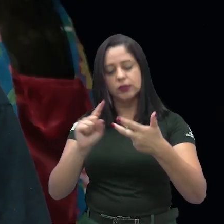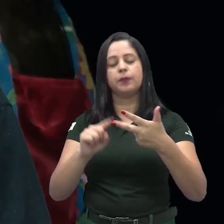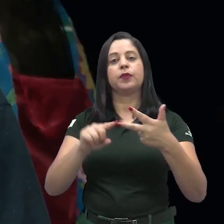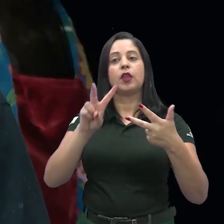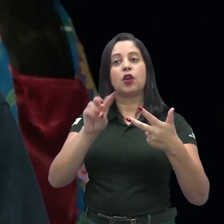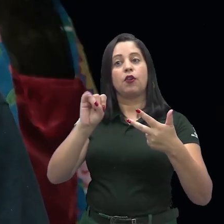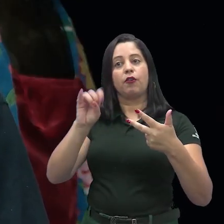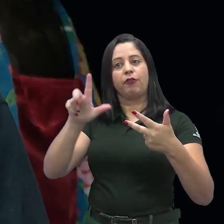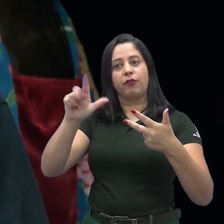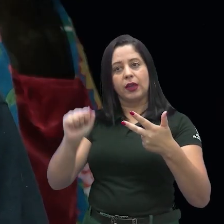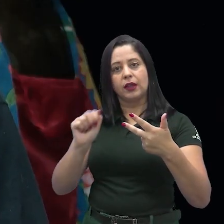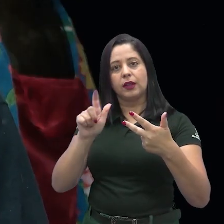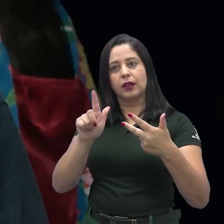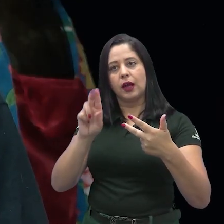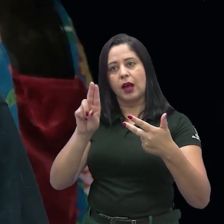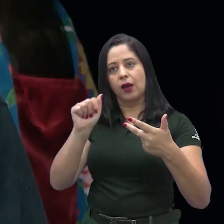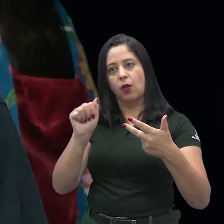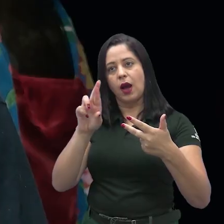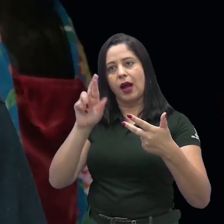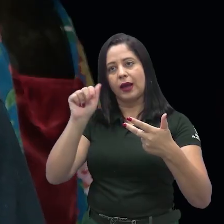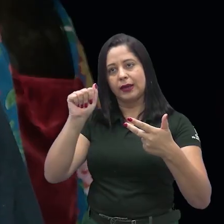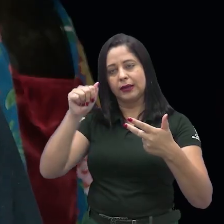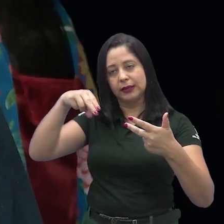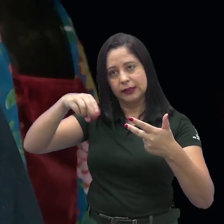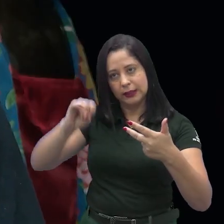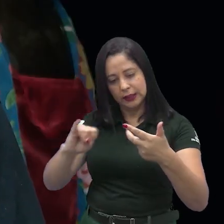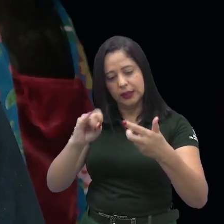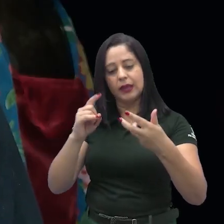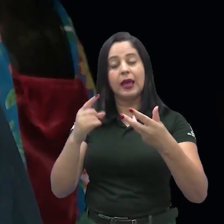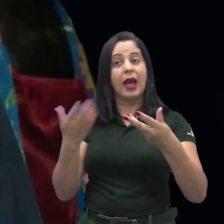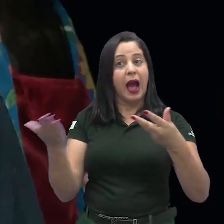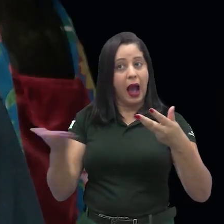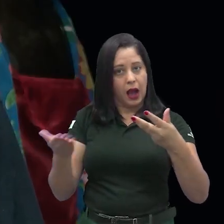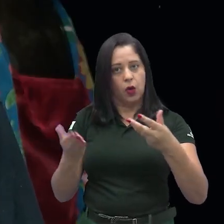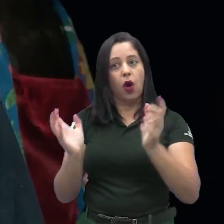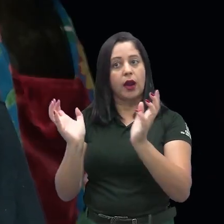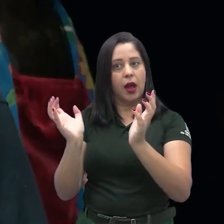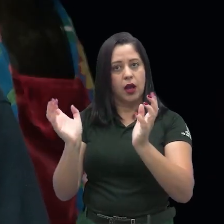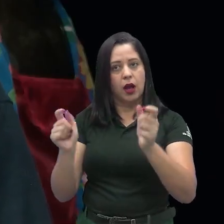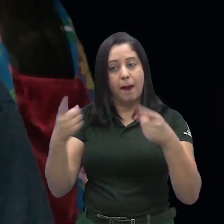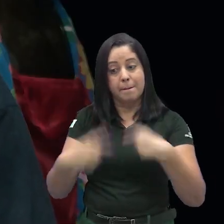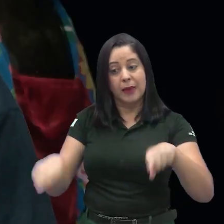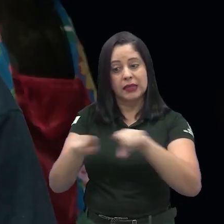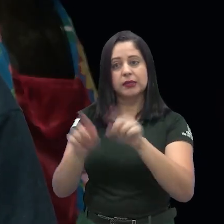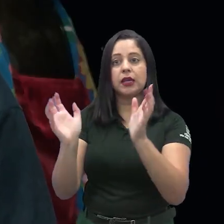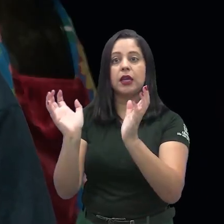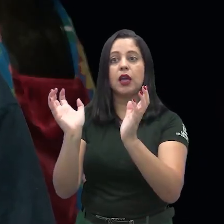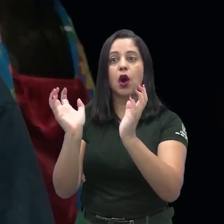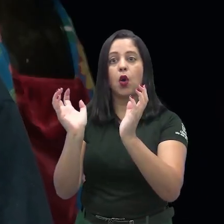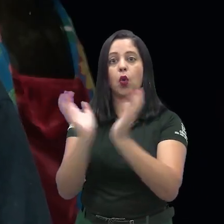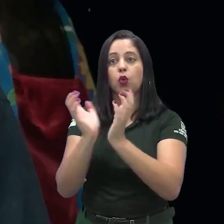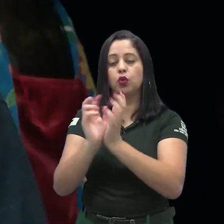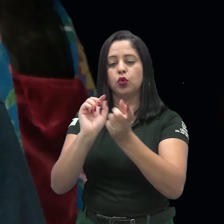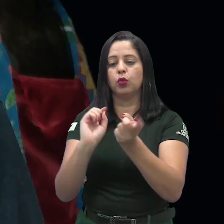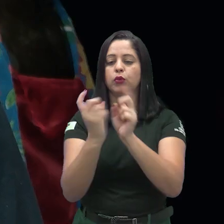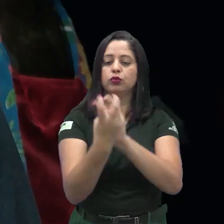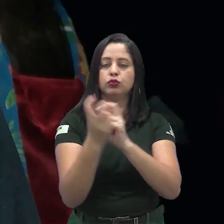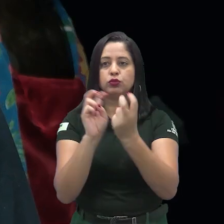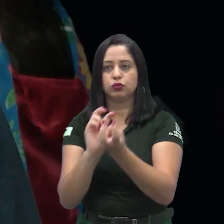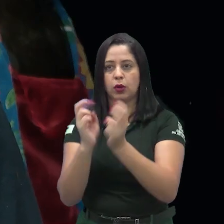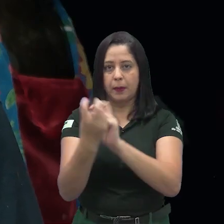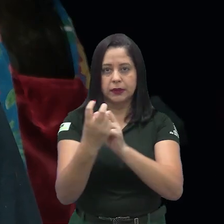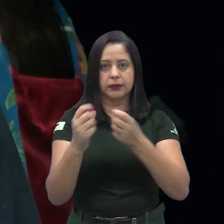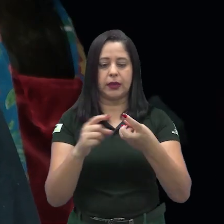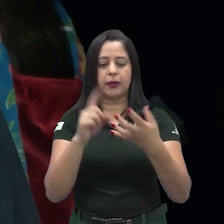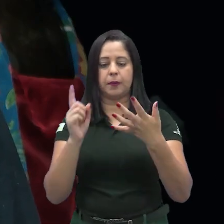parceria de novo com um grupo de capoeira Angola, Ubuntu, e está retornando ao Ródia. Em Santana, a